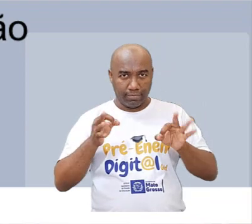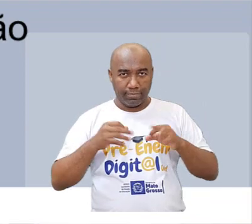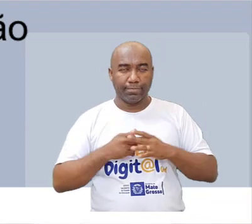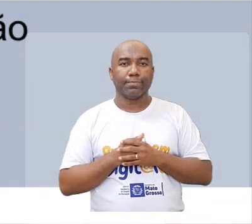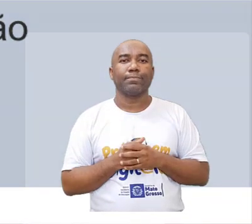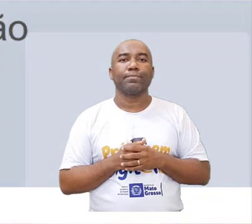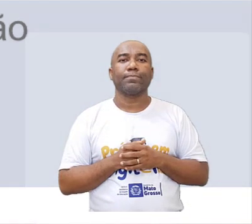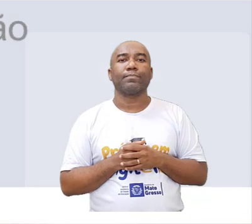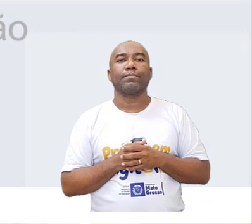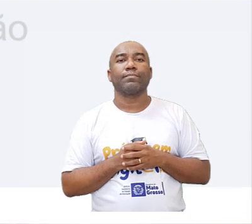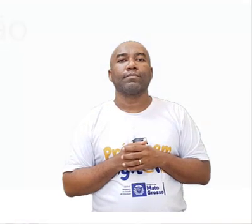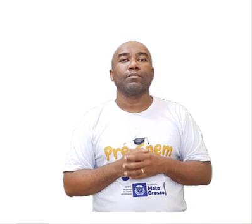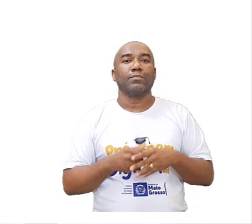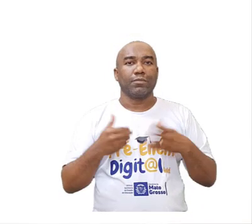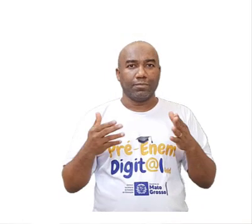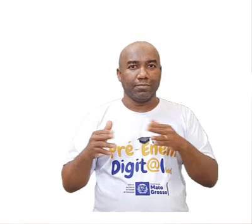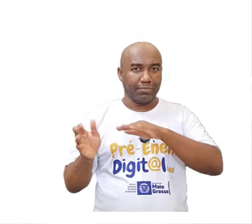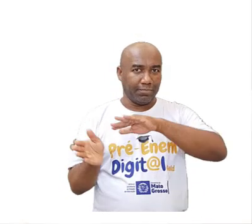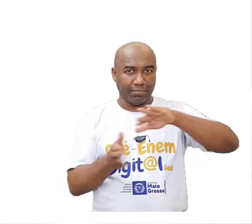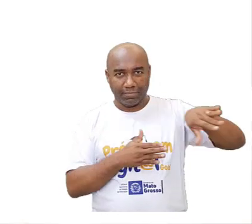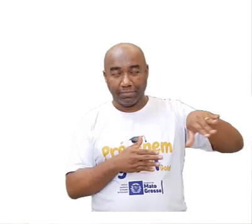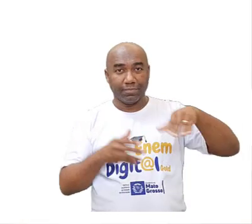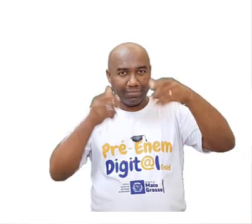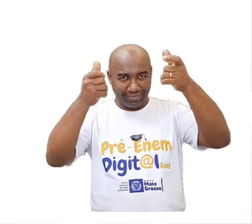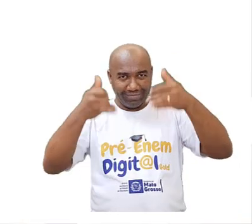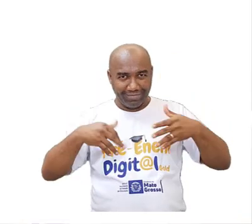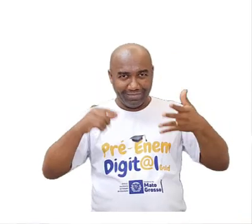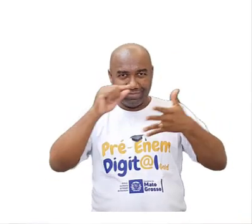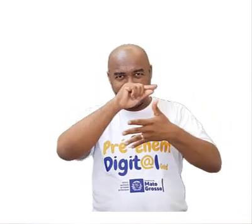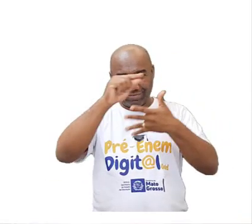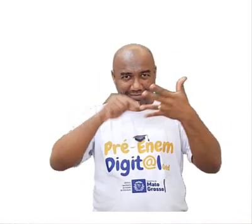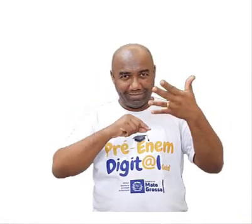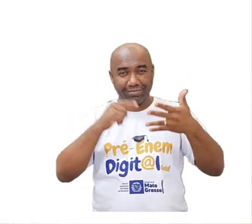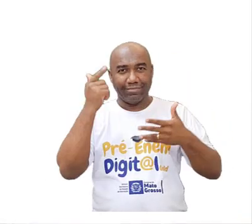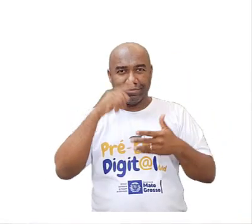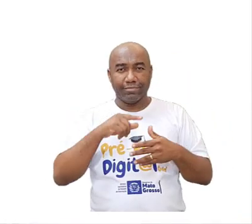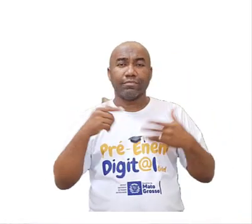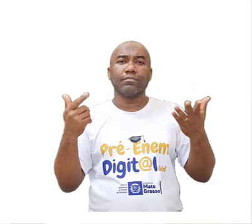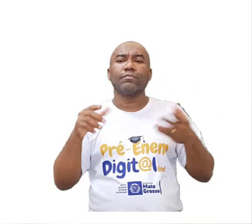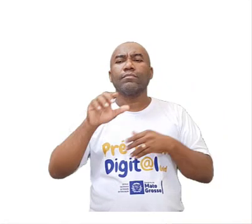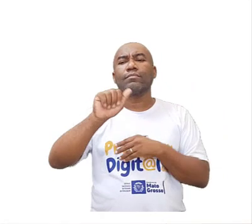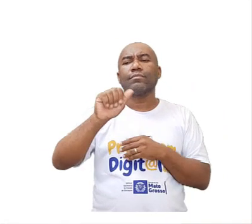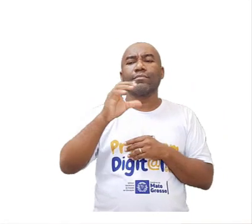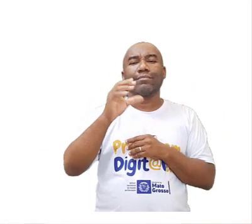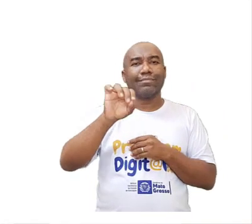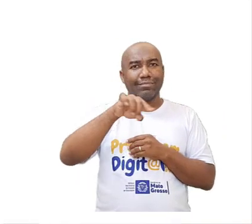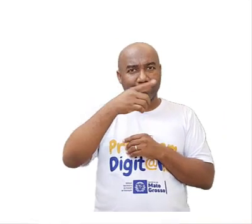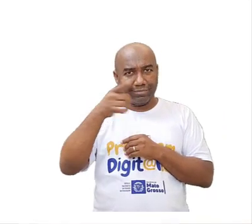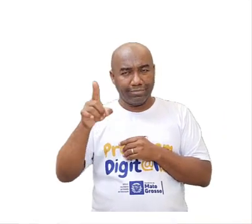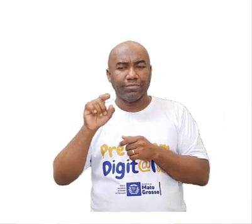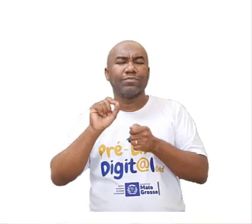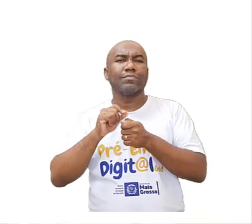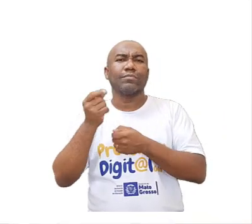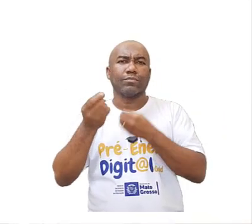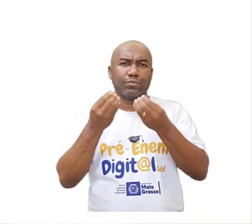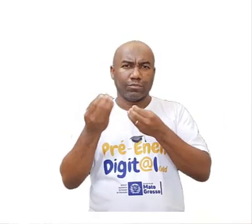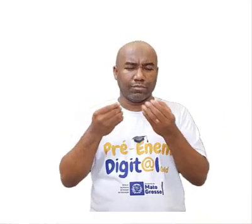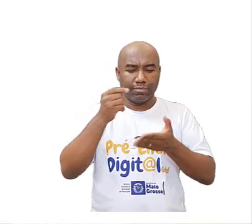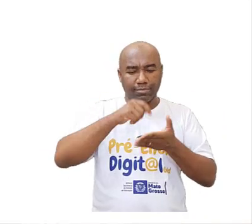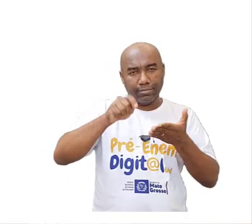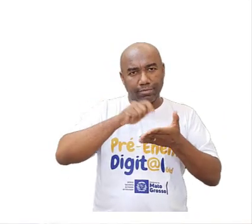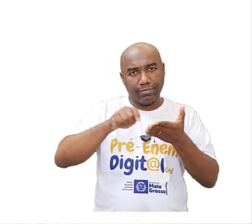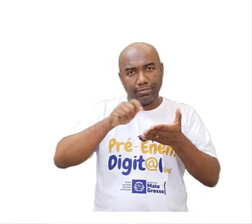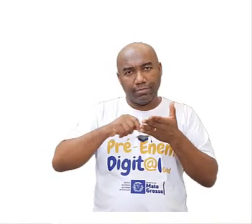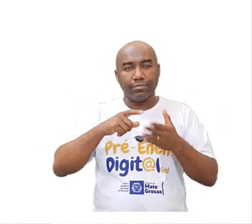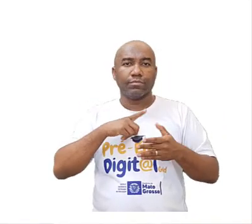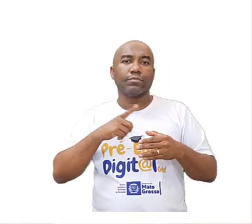exemplo, certo? Pronto, terminamos os principais agentes e a ação. Toda vez que você for escrever a ação,